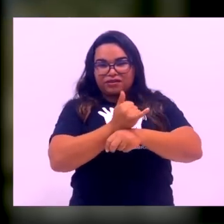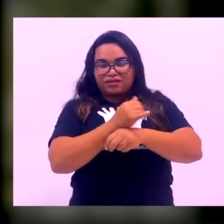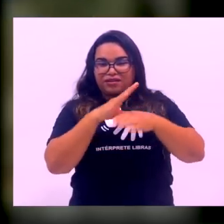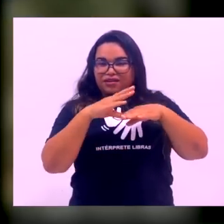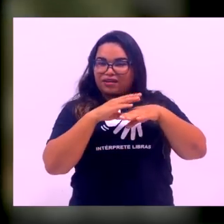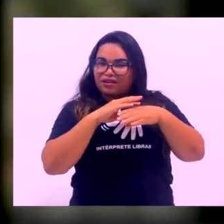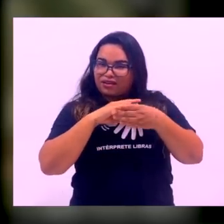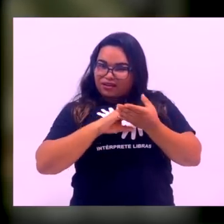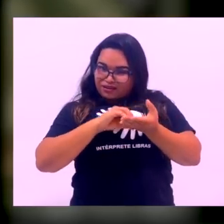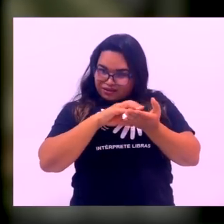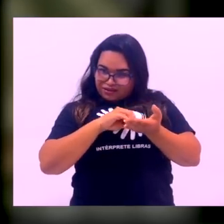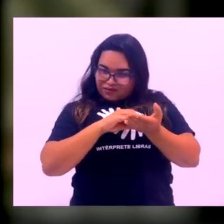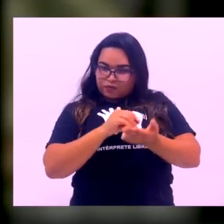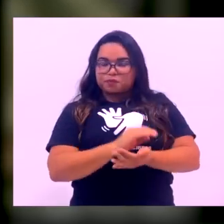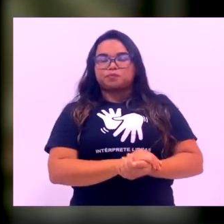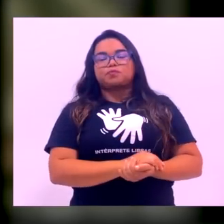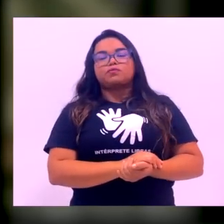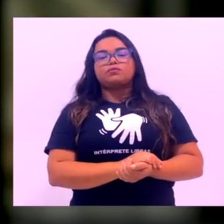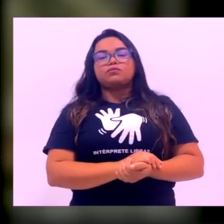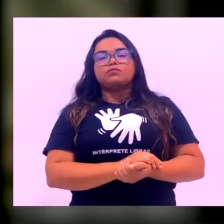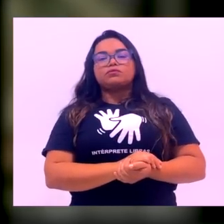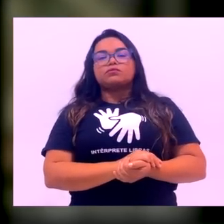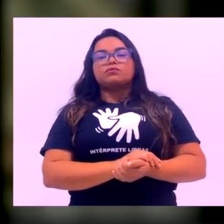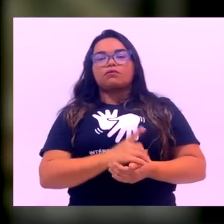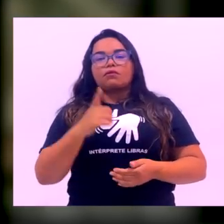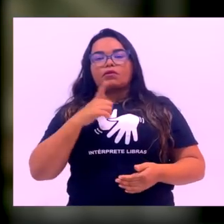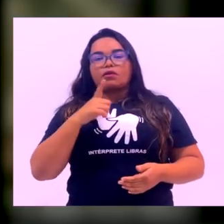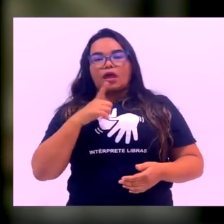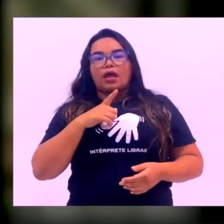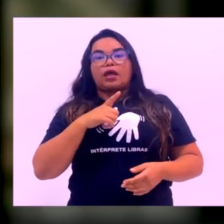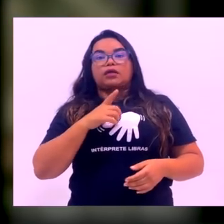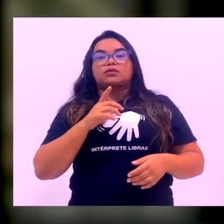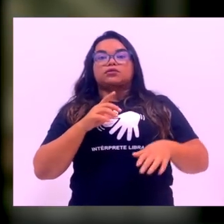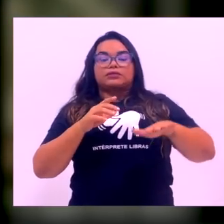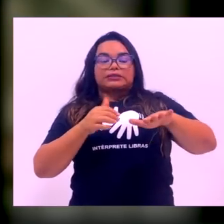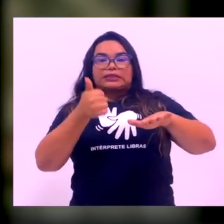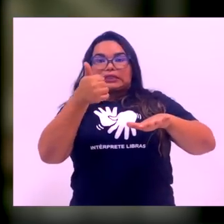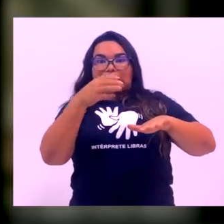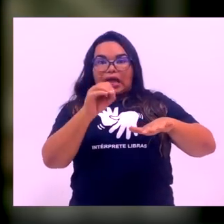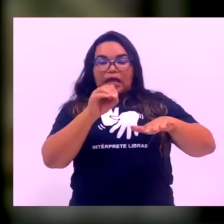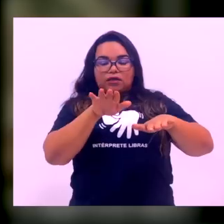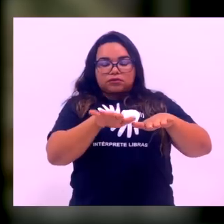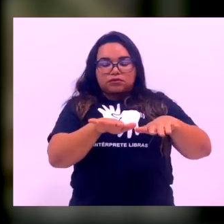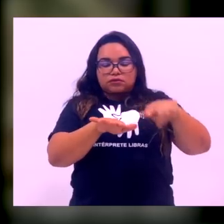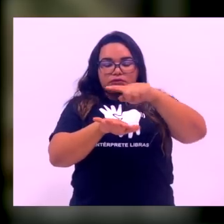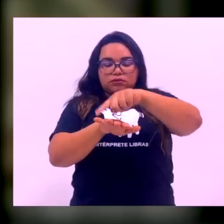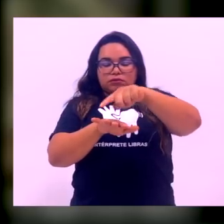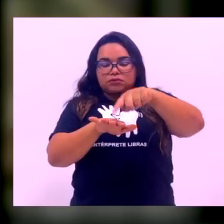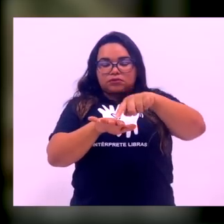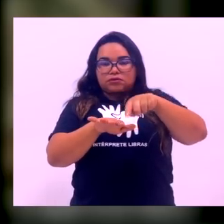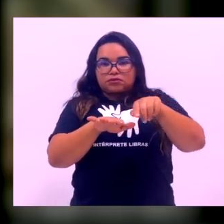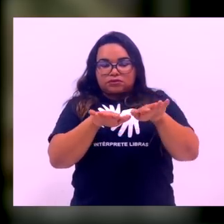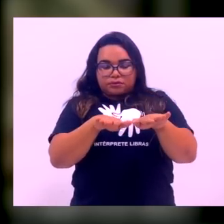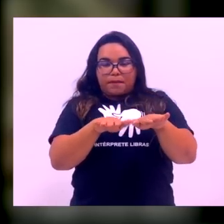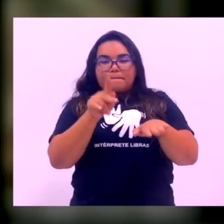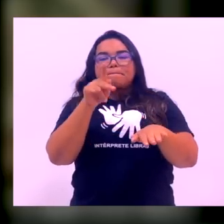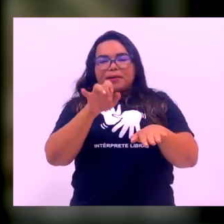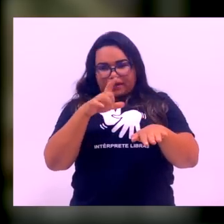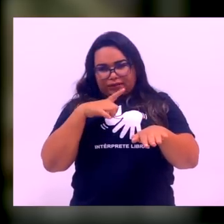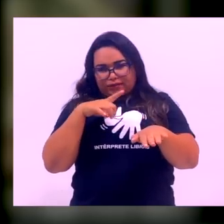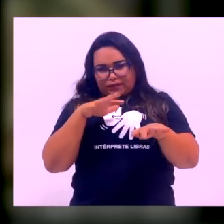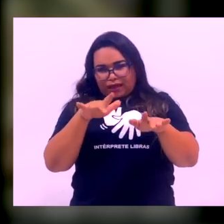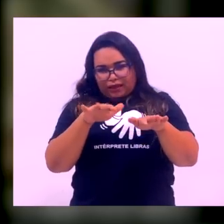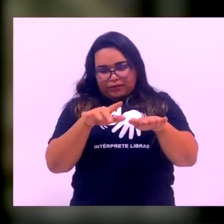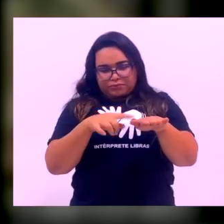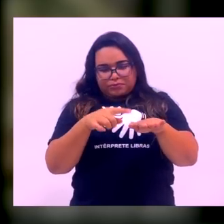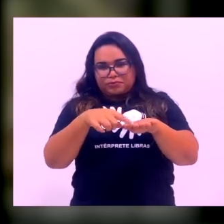arrogantes, mas eles seriam divididos. E eles seriam divididos em 10. É isso que a Bíblia diz.